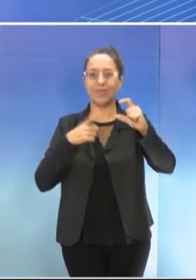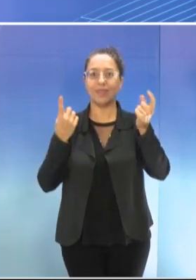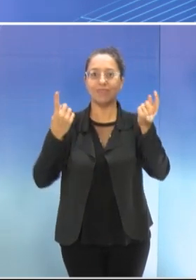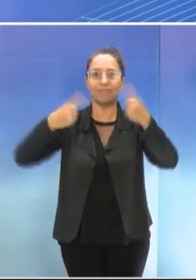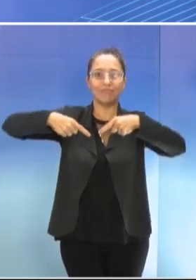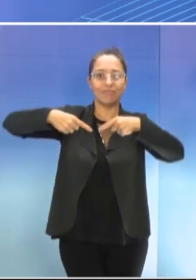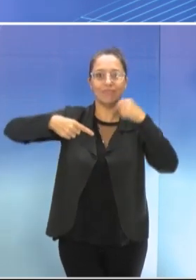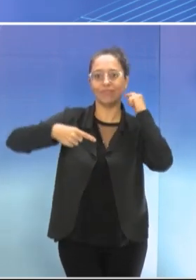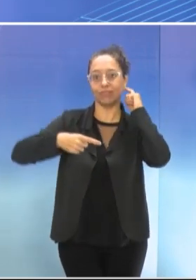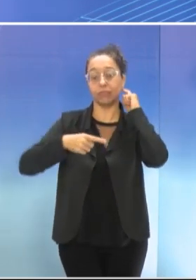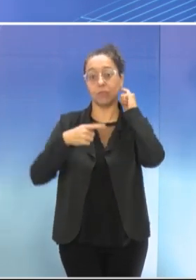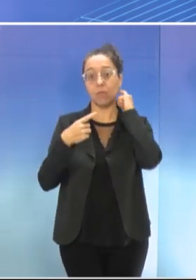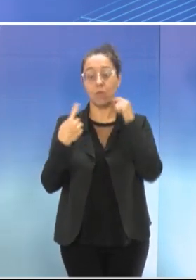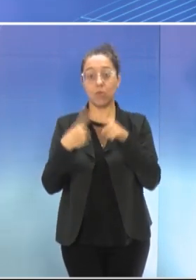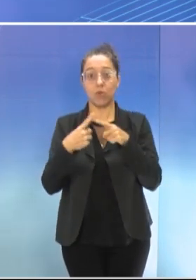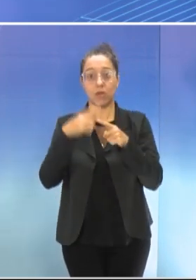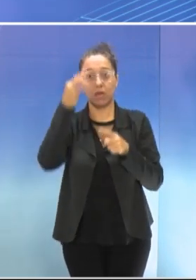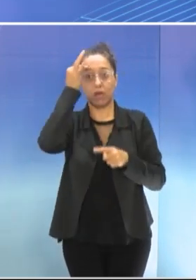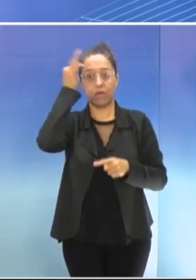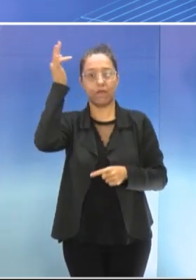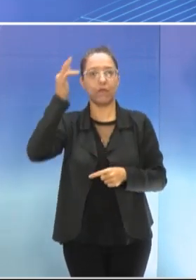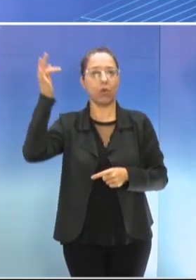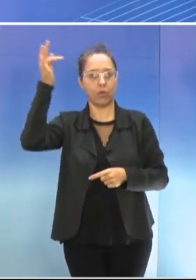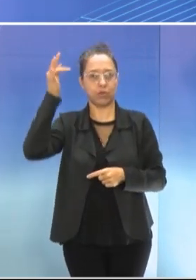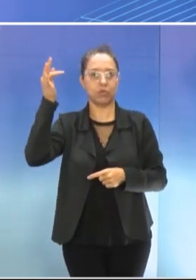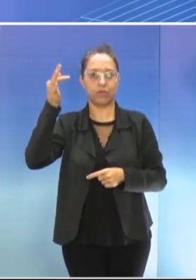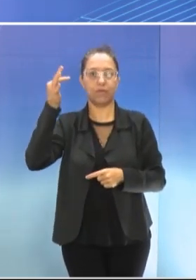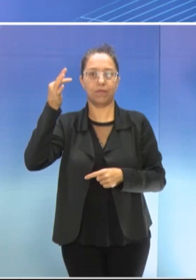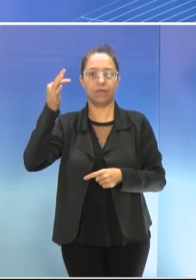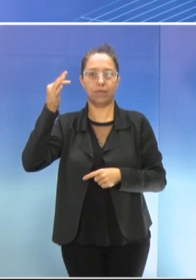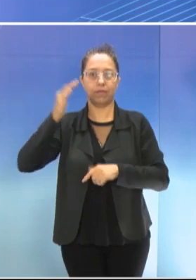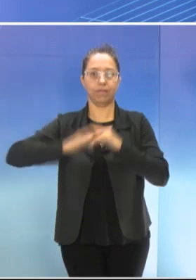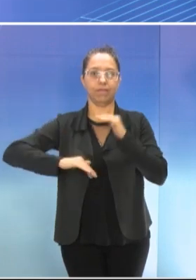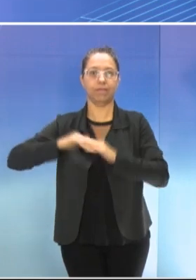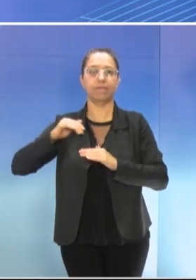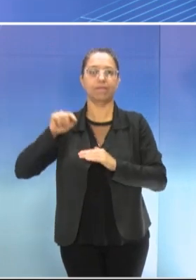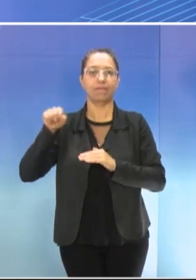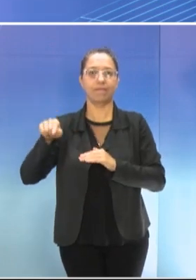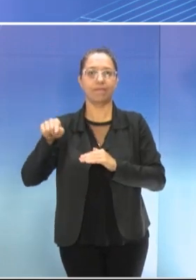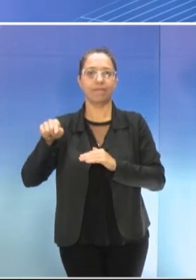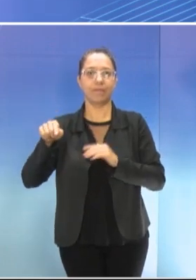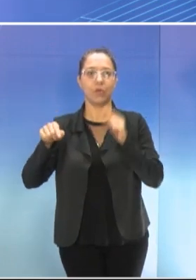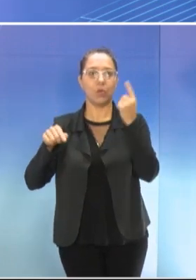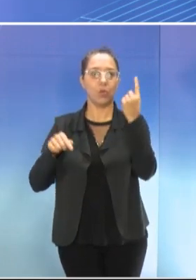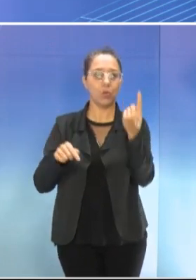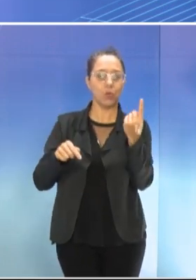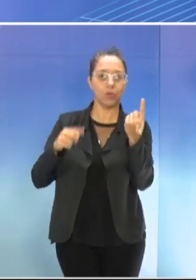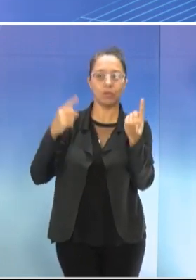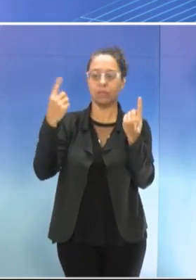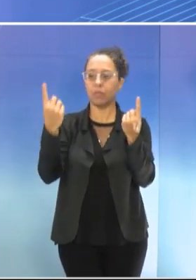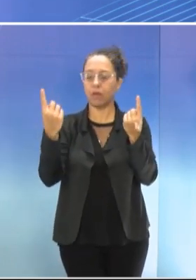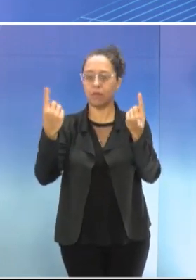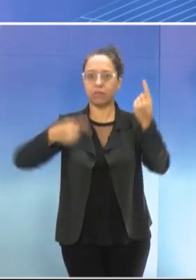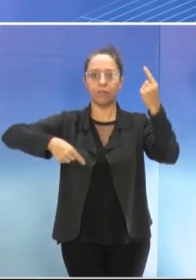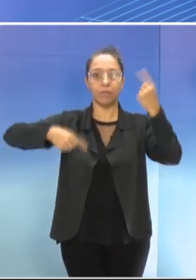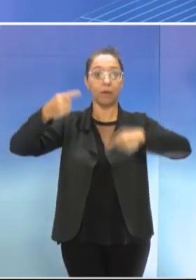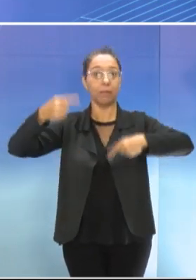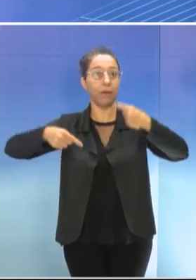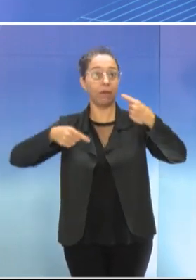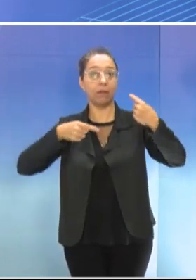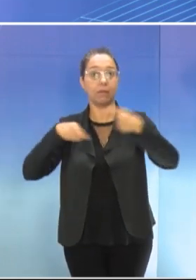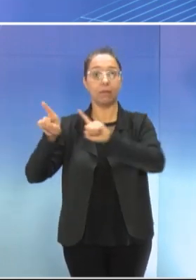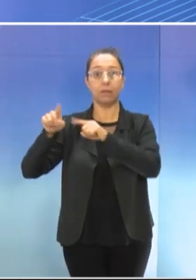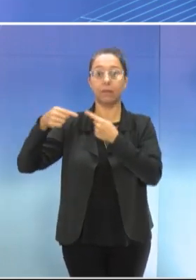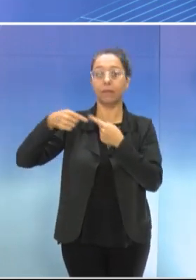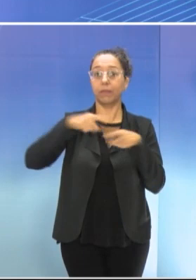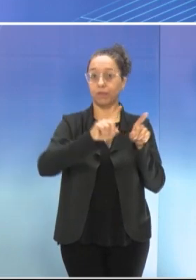divergências. Vocês verem que um filósofo está questionando o outro. Essa briga é muito famosa entre os filósofos. Eu